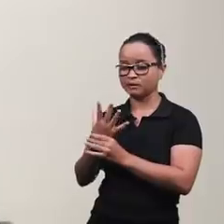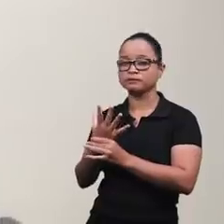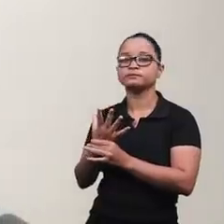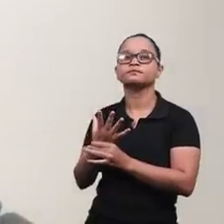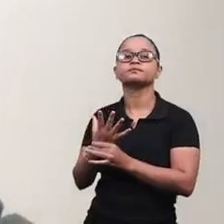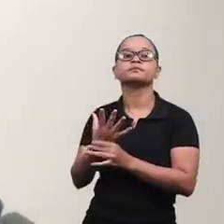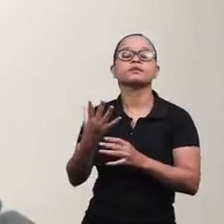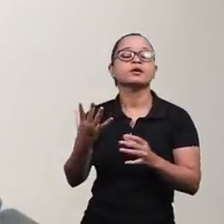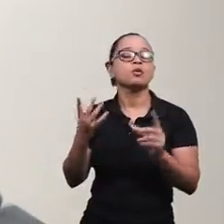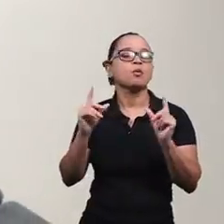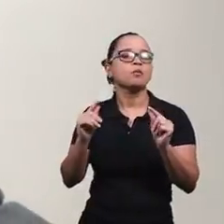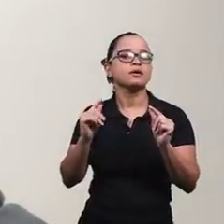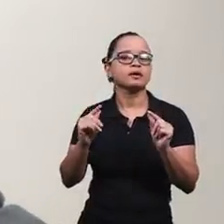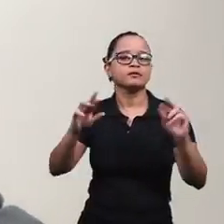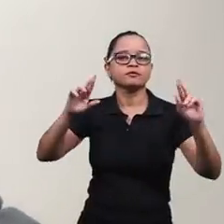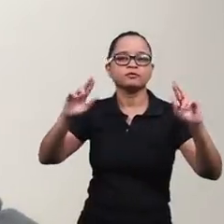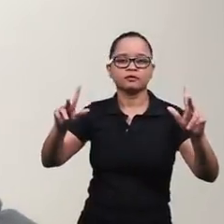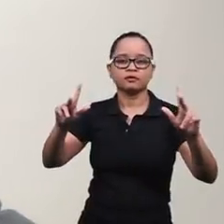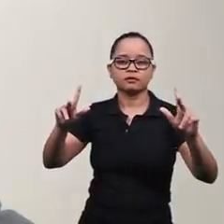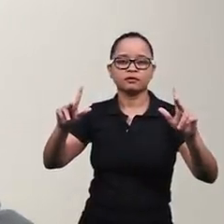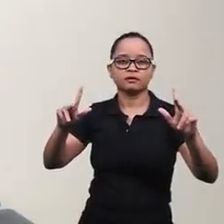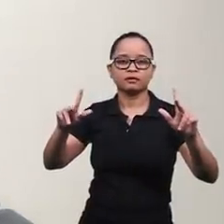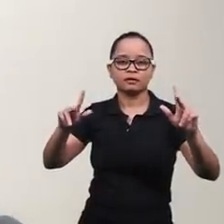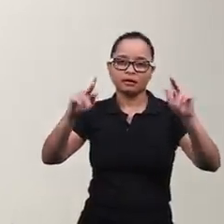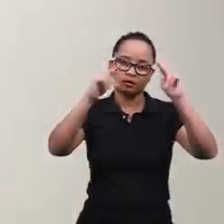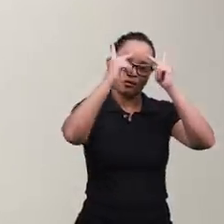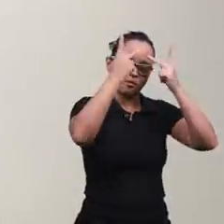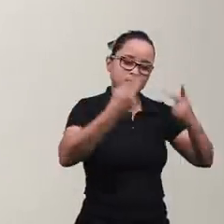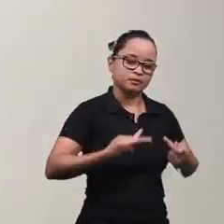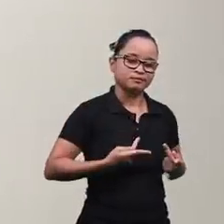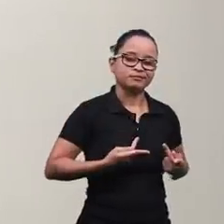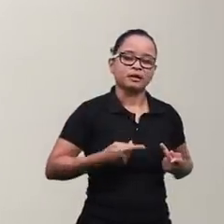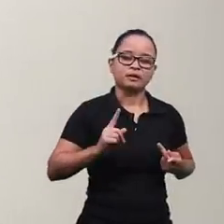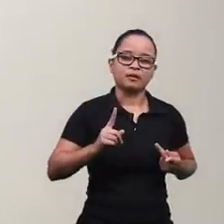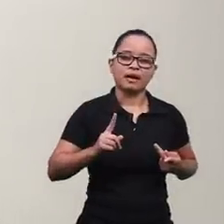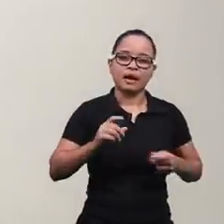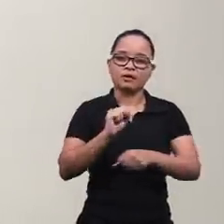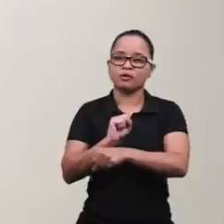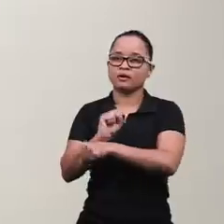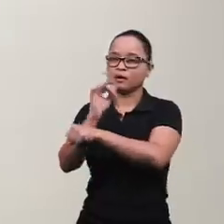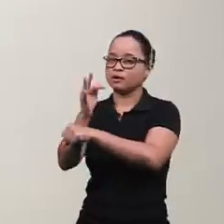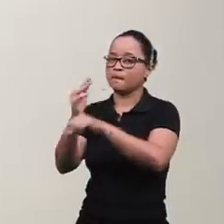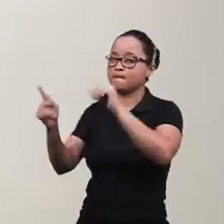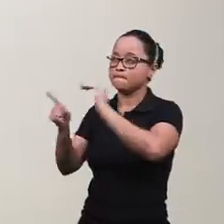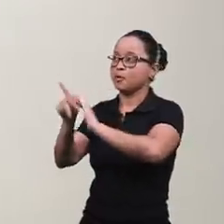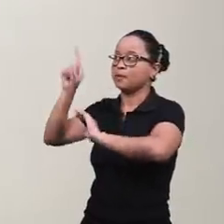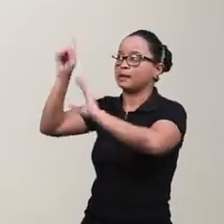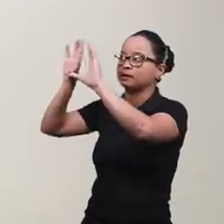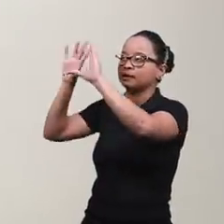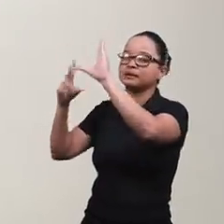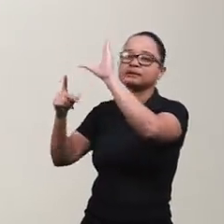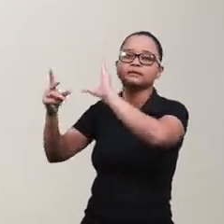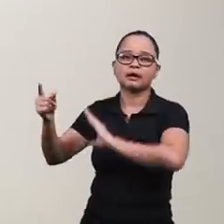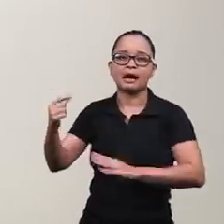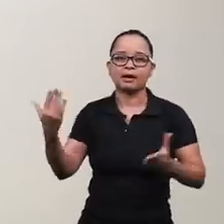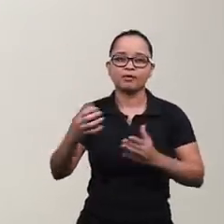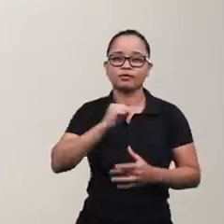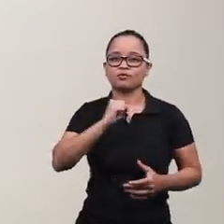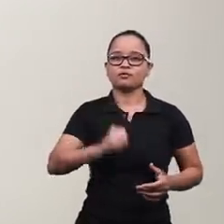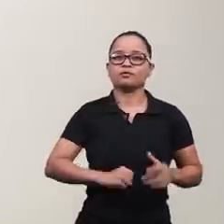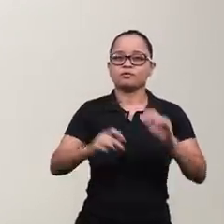de diferente daquilo que foi pela herança humana agora pela herança Celestial